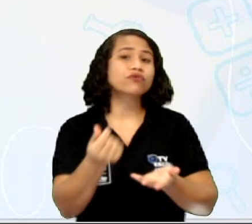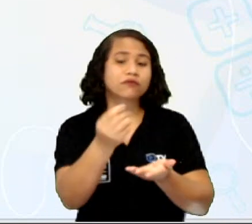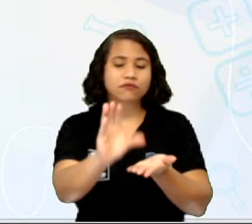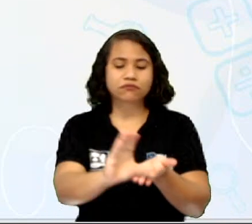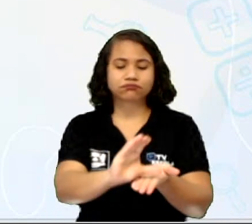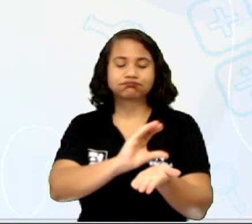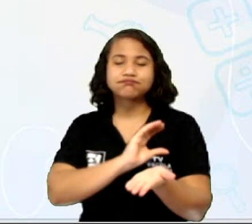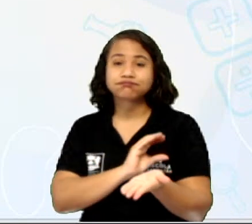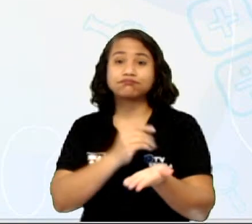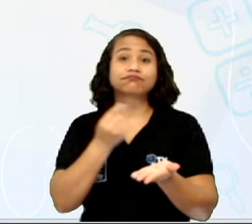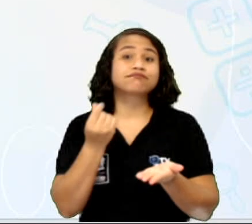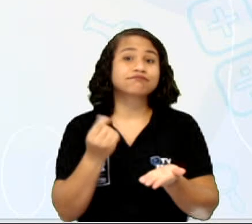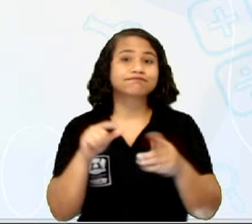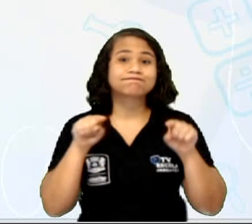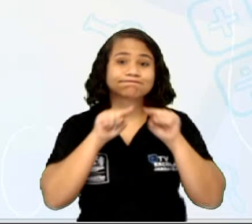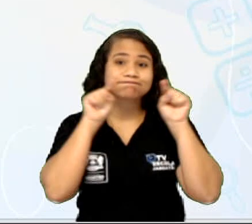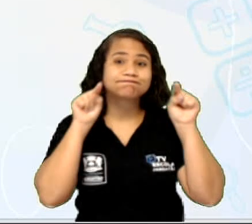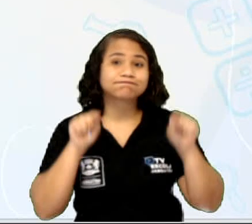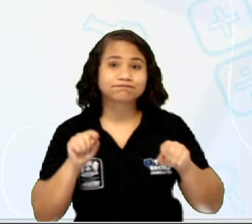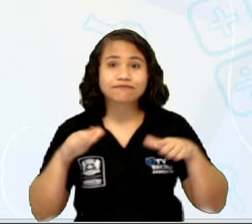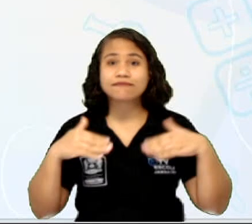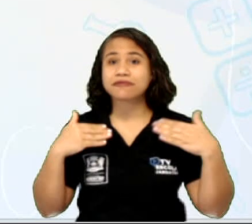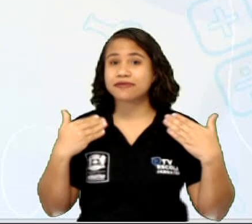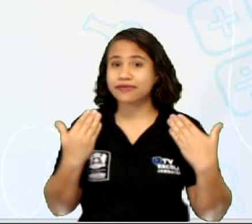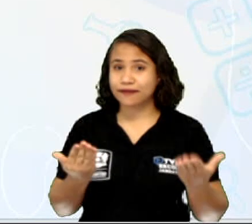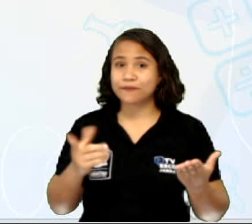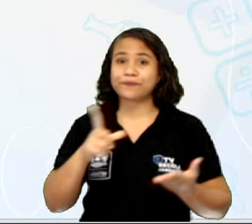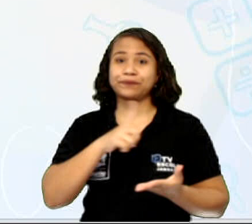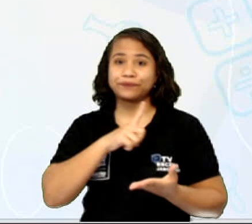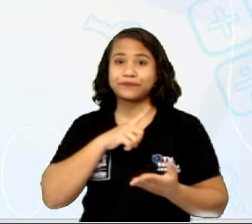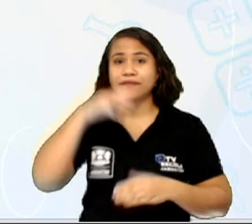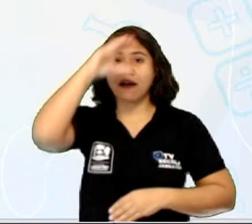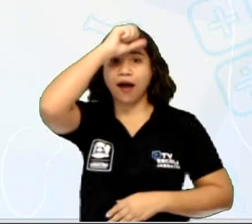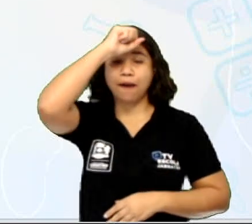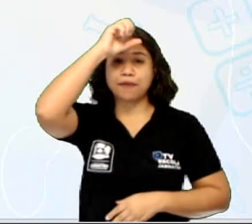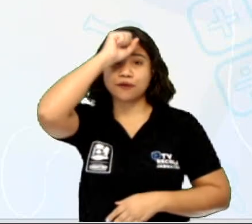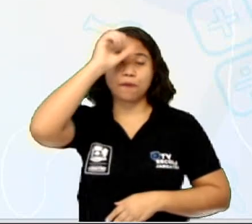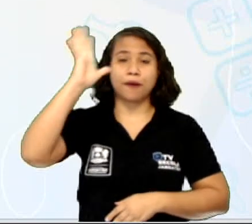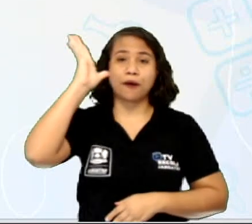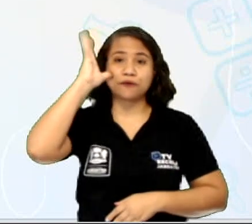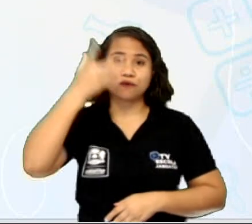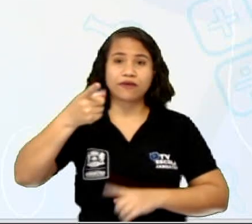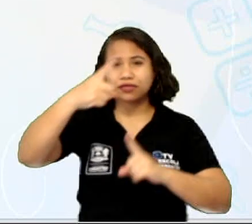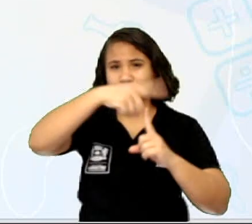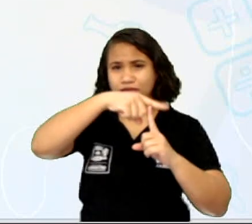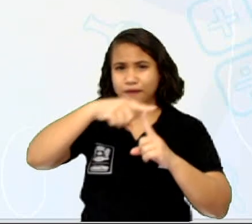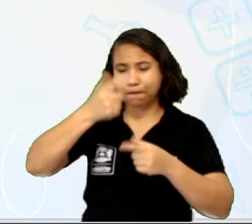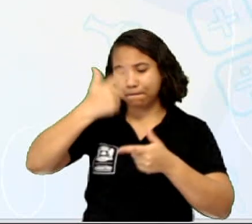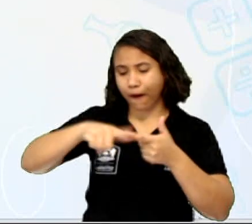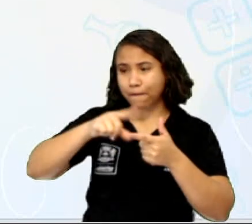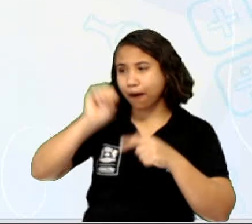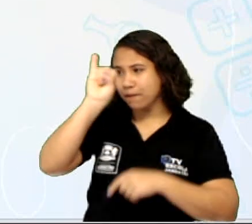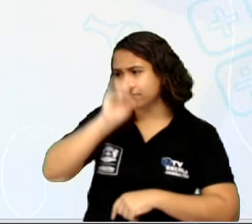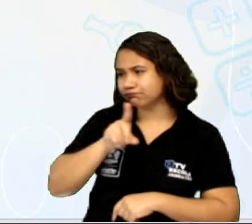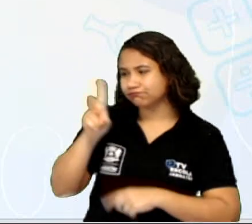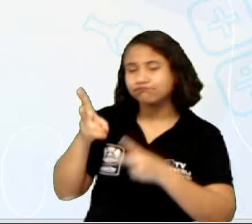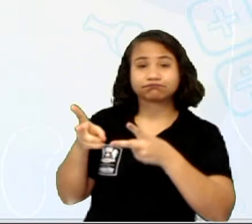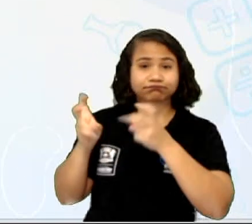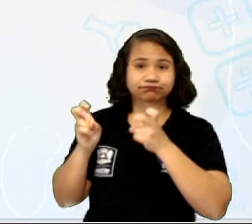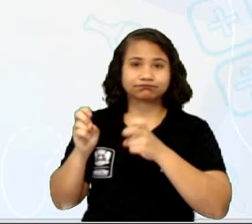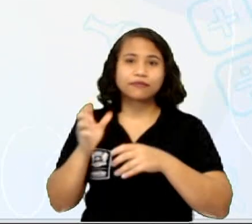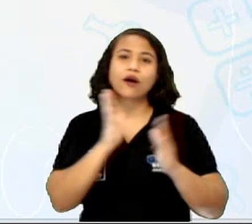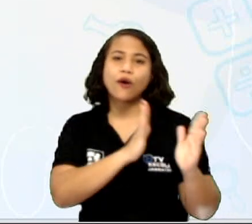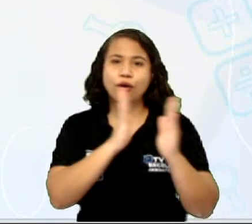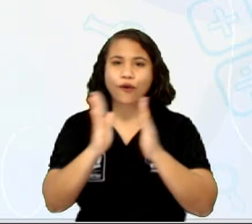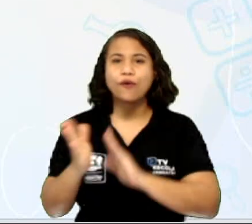ela teria recebido Oi e aí o a gente aprendeu que para poder resolver esse tipo de problema né onde a gente vai trabalhar